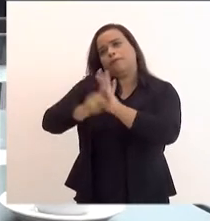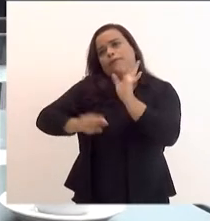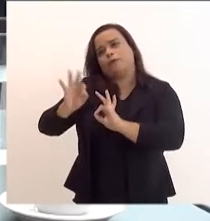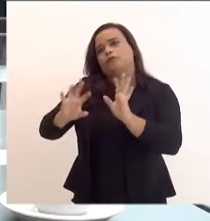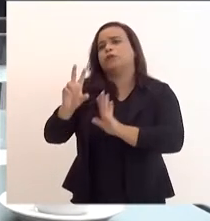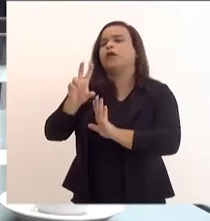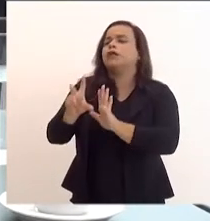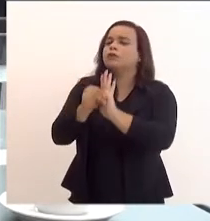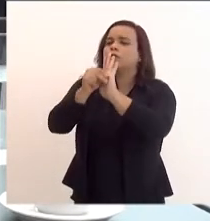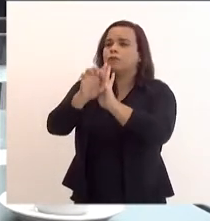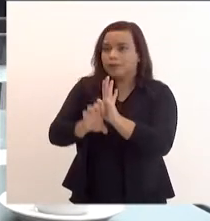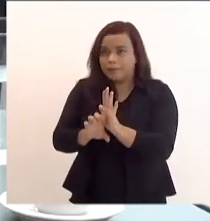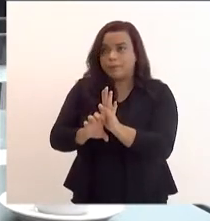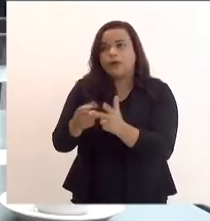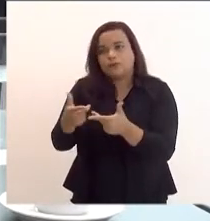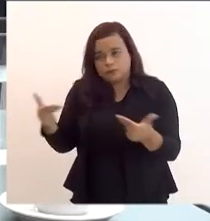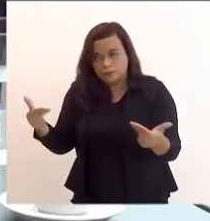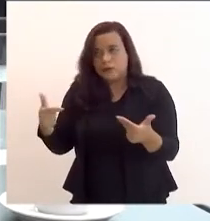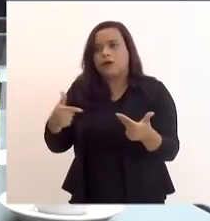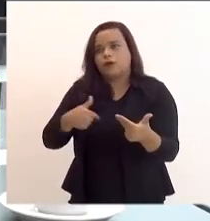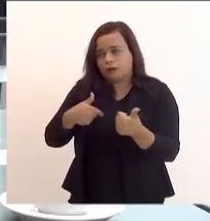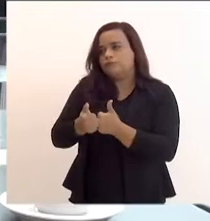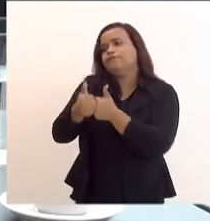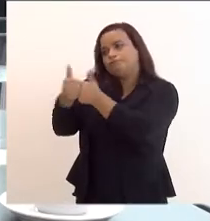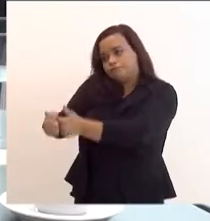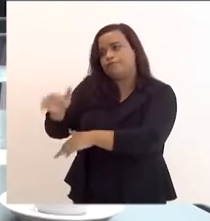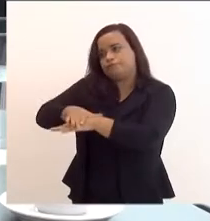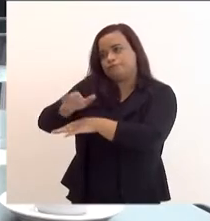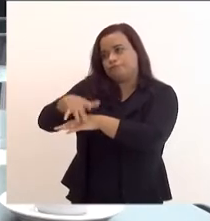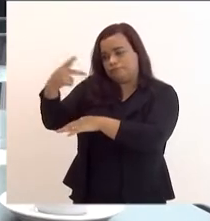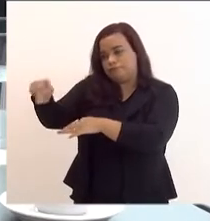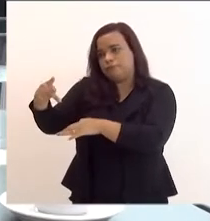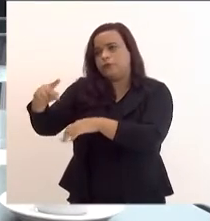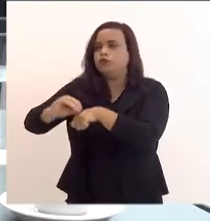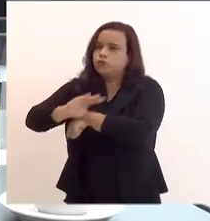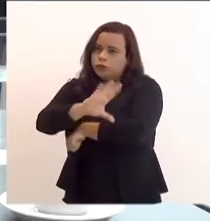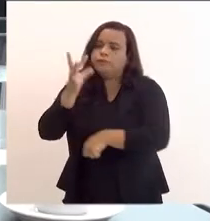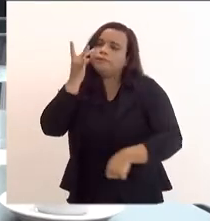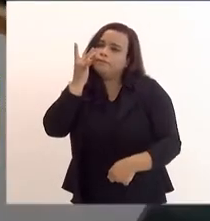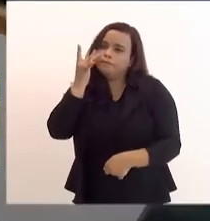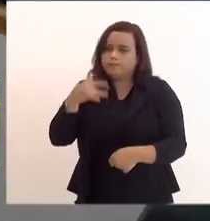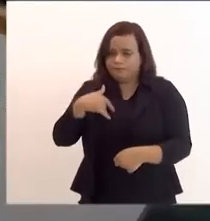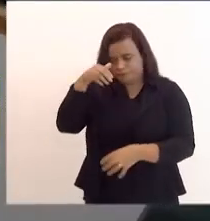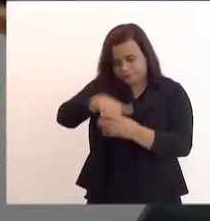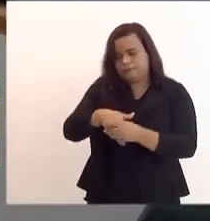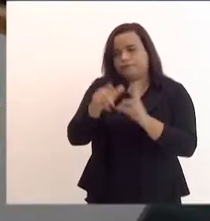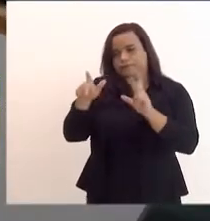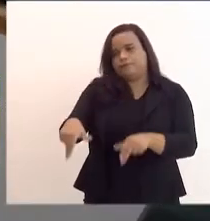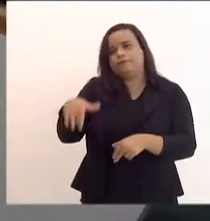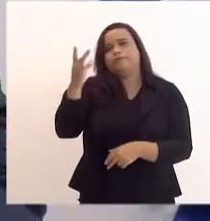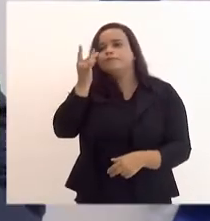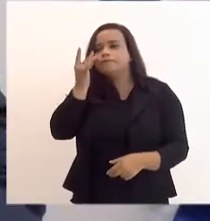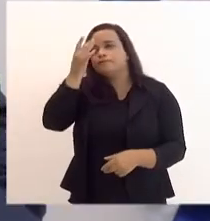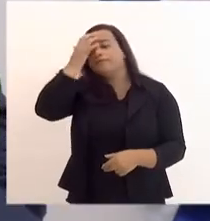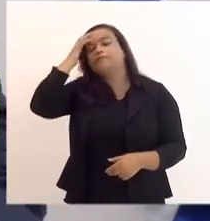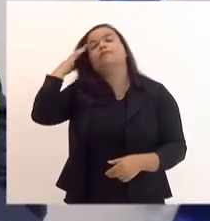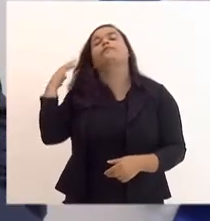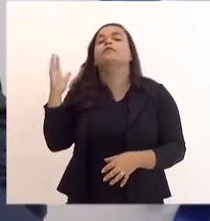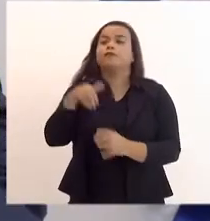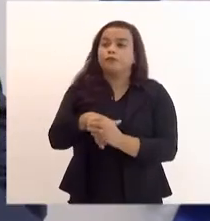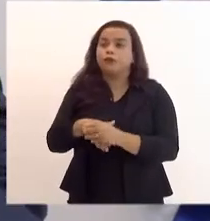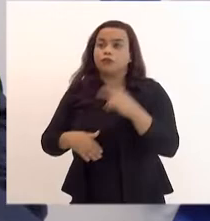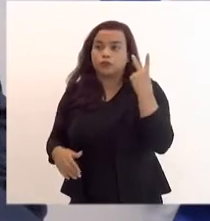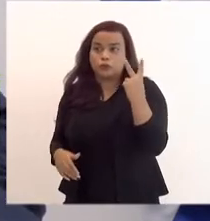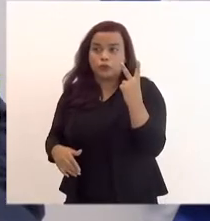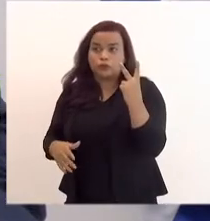emendas, eu acompanho a sua sugestão de ser presencial. Então, são